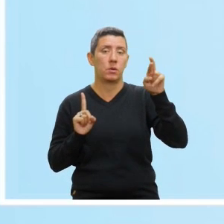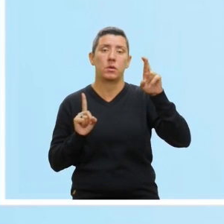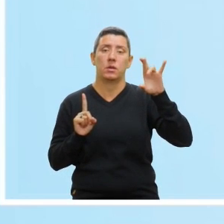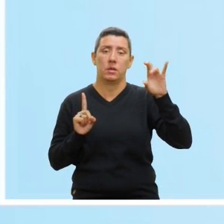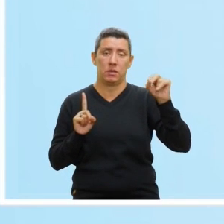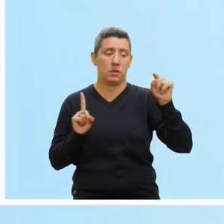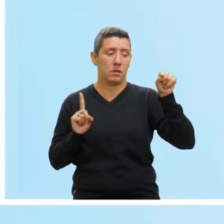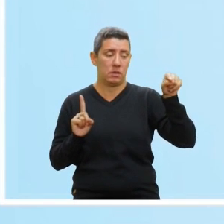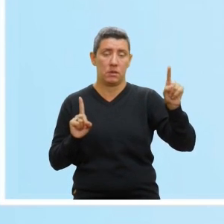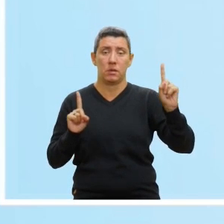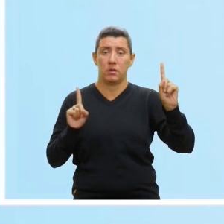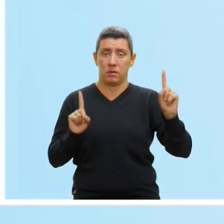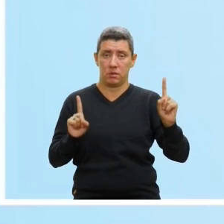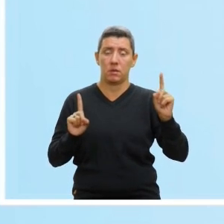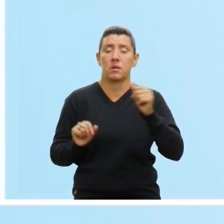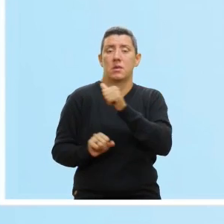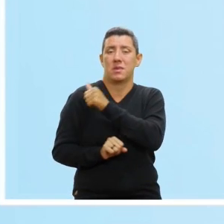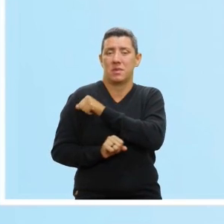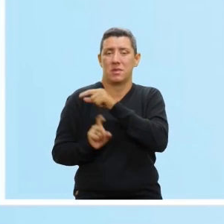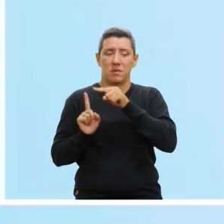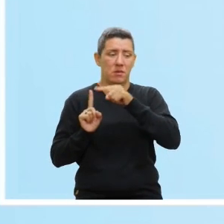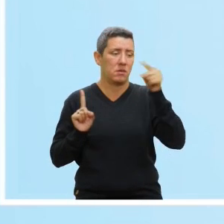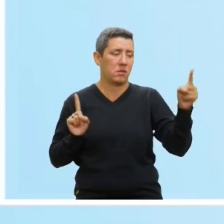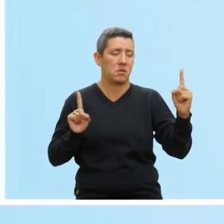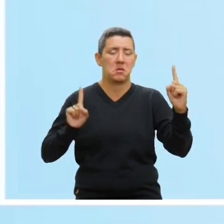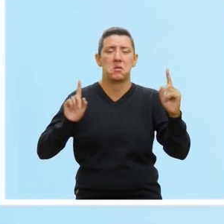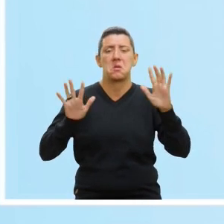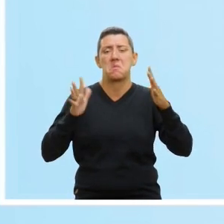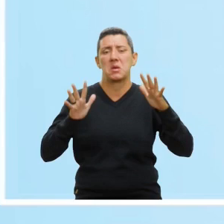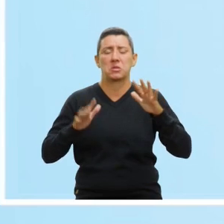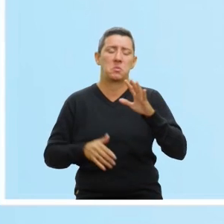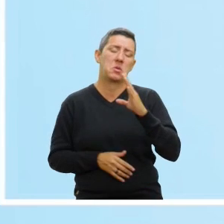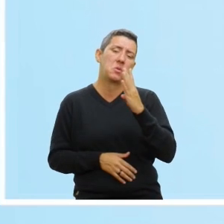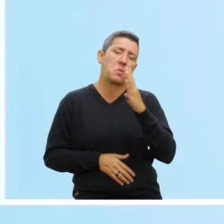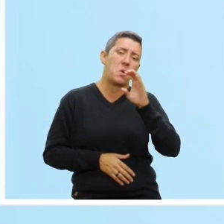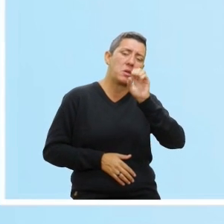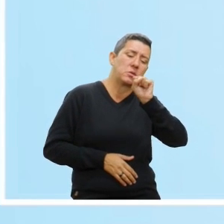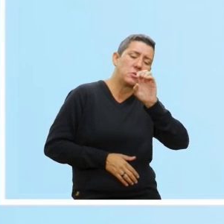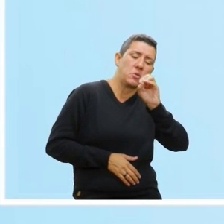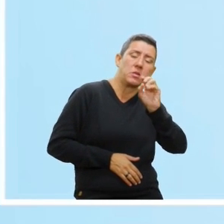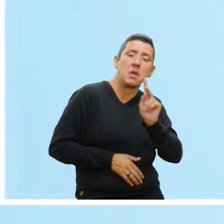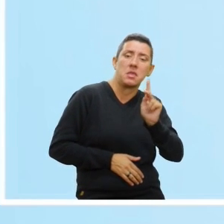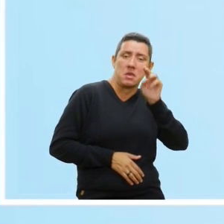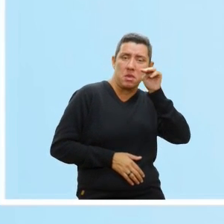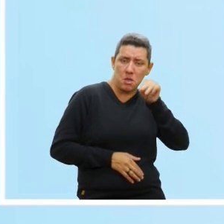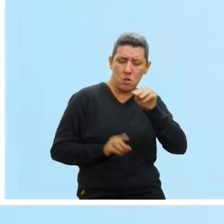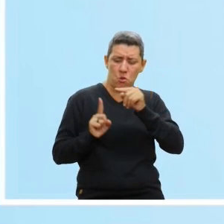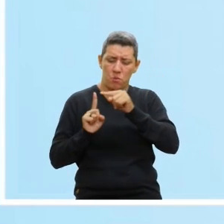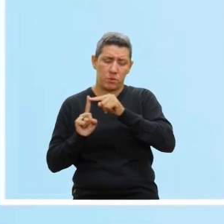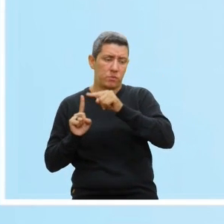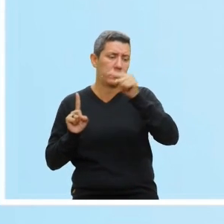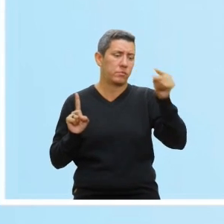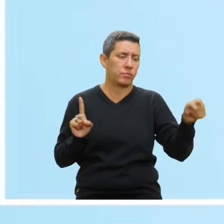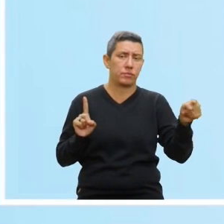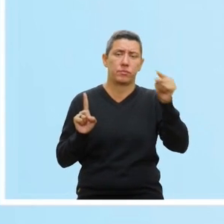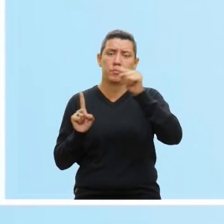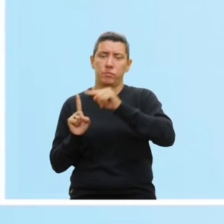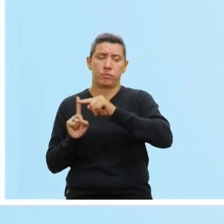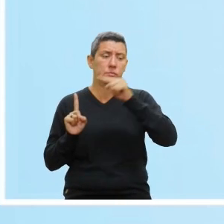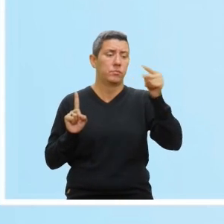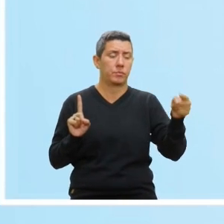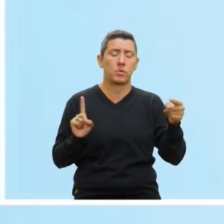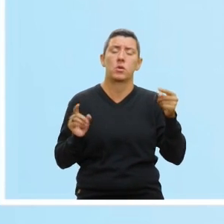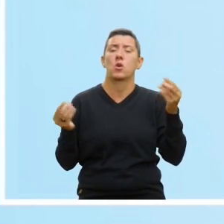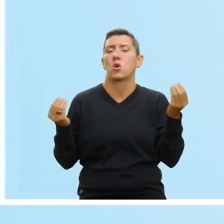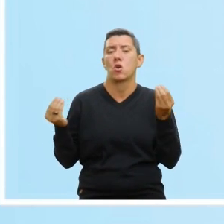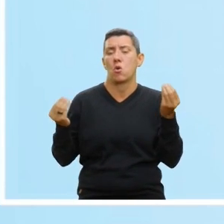nesse desenho mais ou menos uns 480 quilômetros, né? Mas é basicamente um exemplo. Então, como a gente faz? Você não poderia colocar um